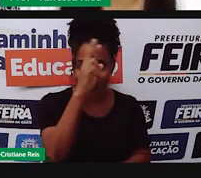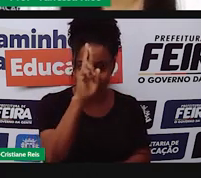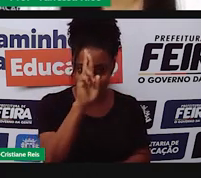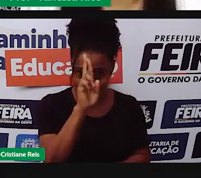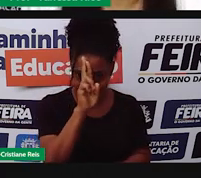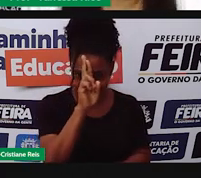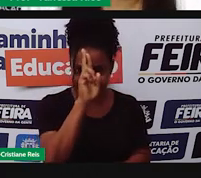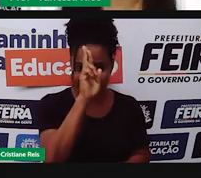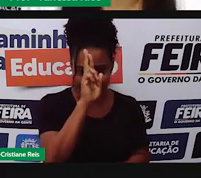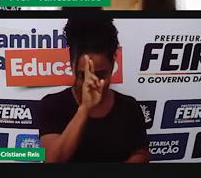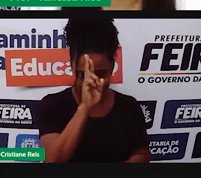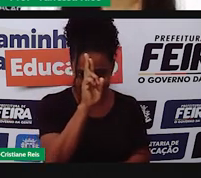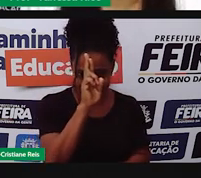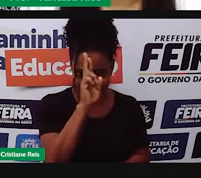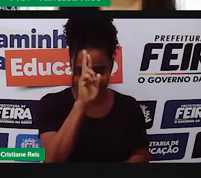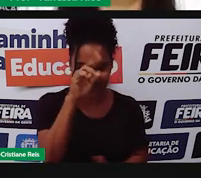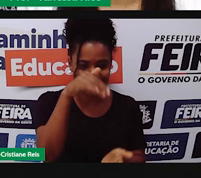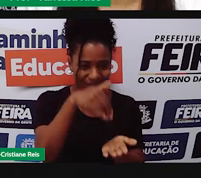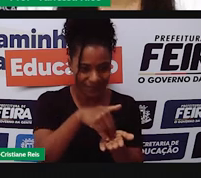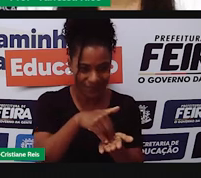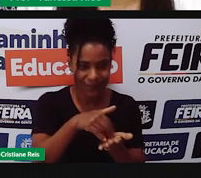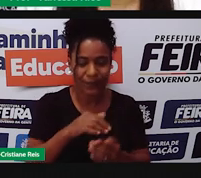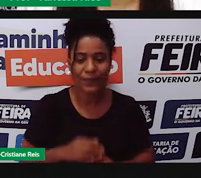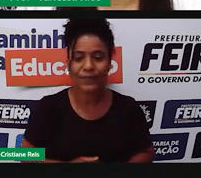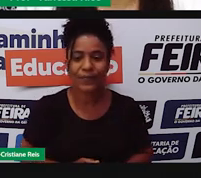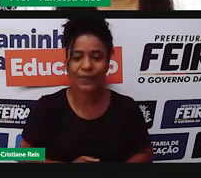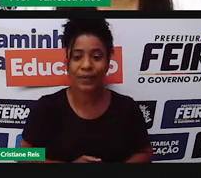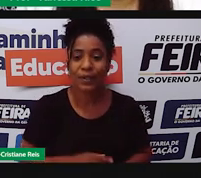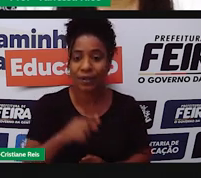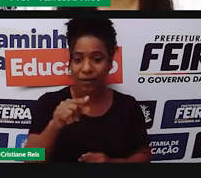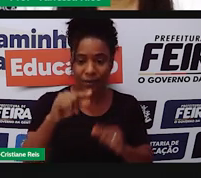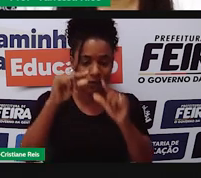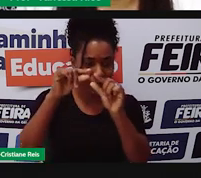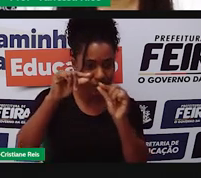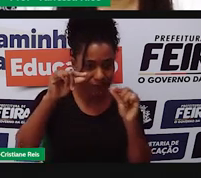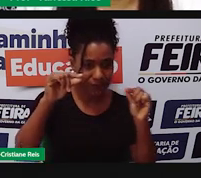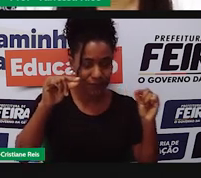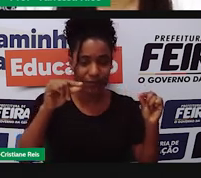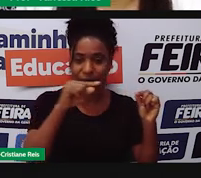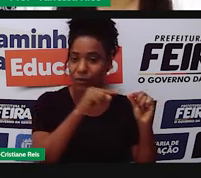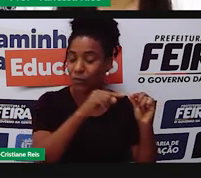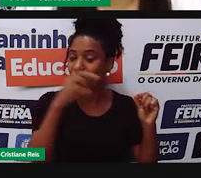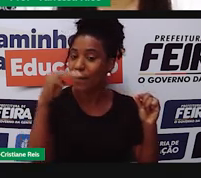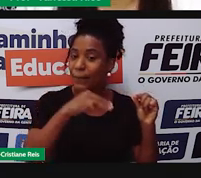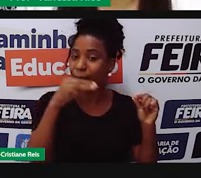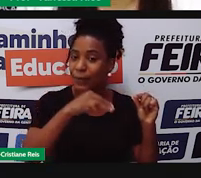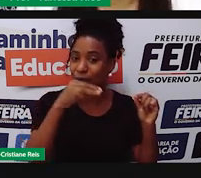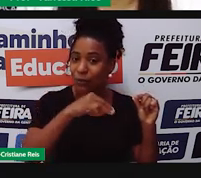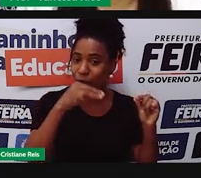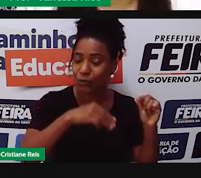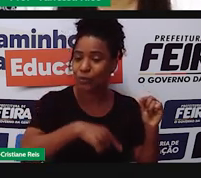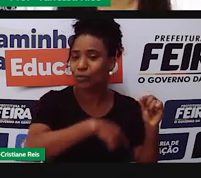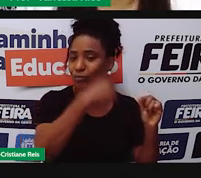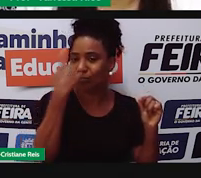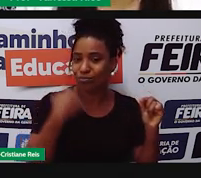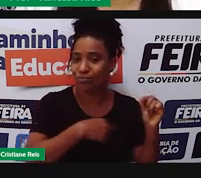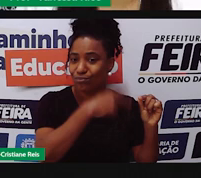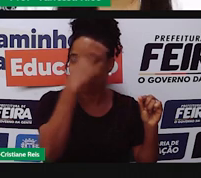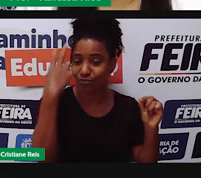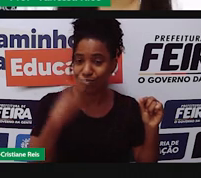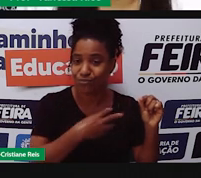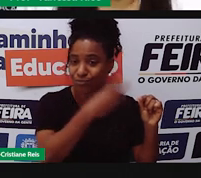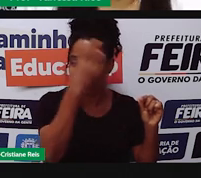vezes em cada dia. O ponteiro que marca aí os minutos, ele vai fazer essa passagem aí,